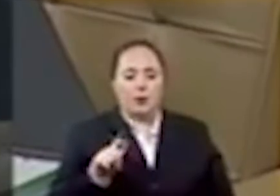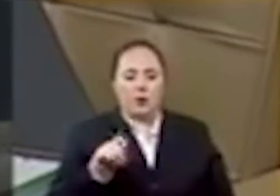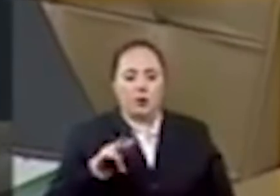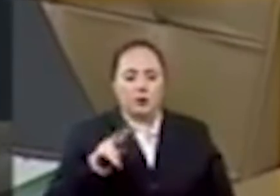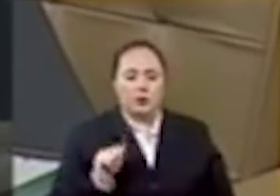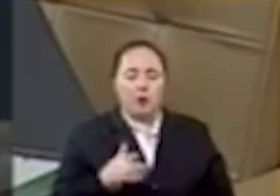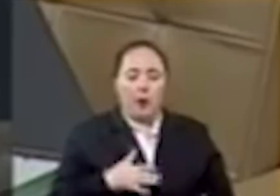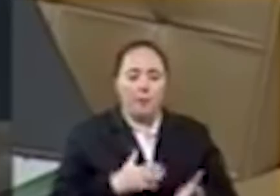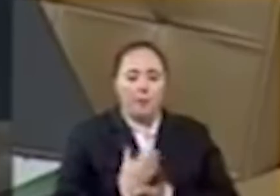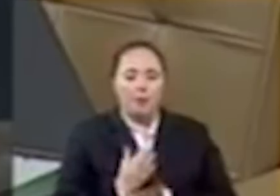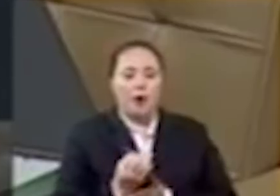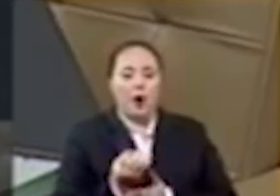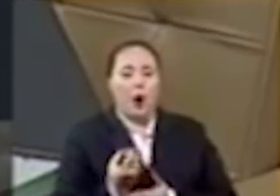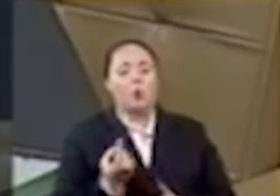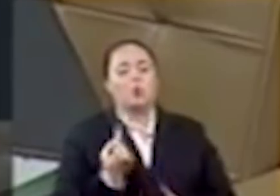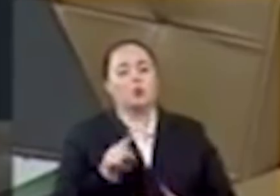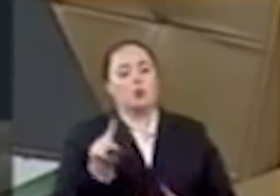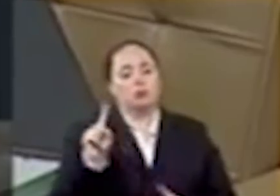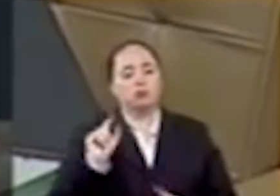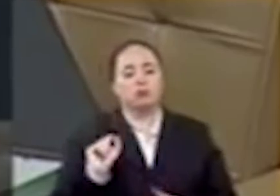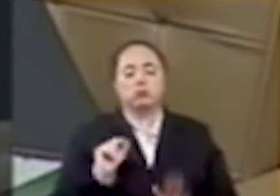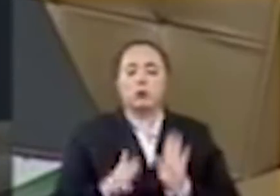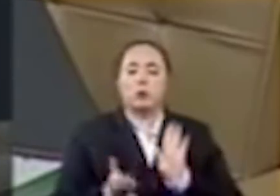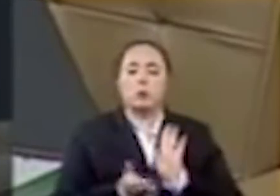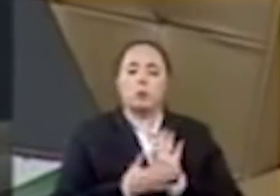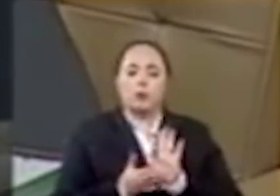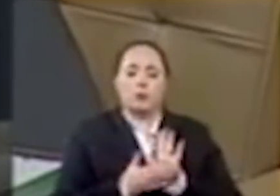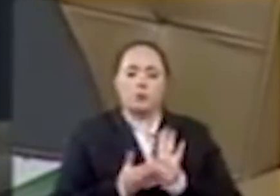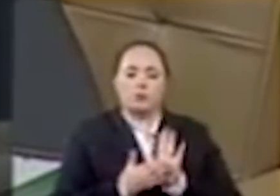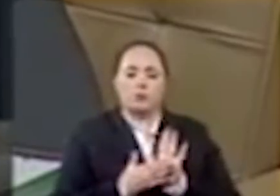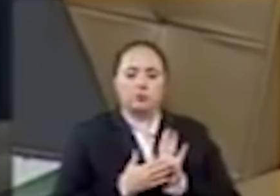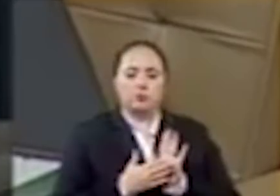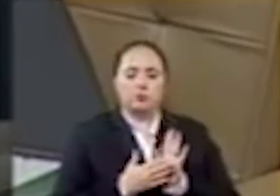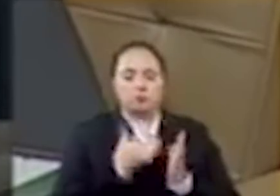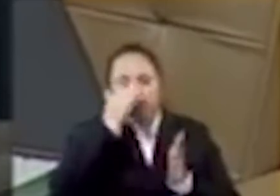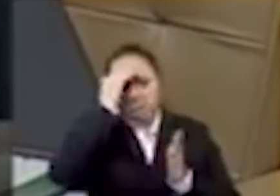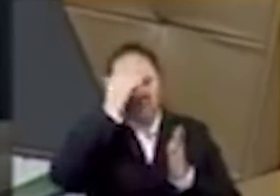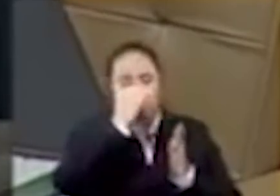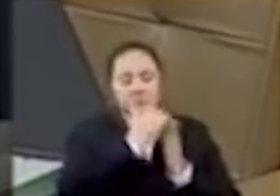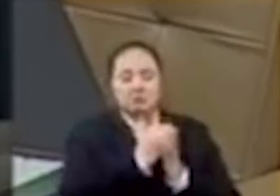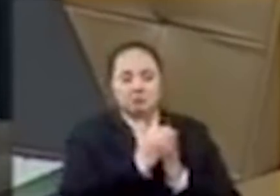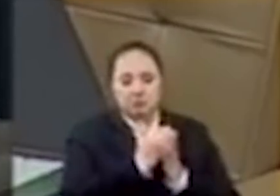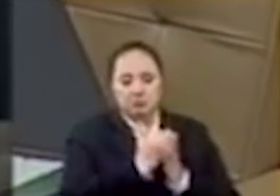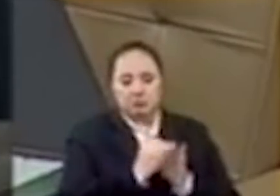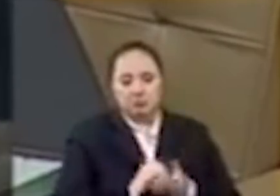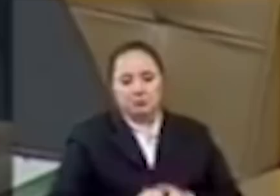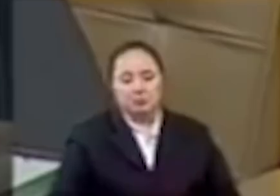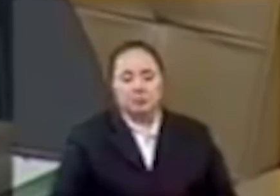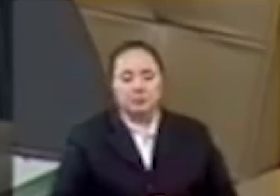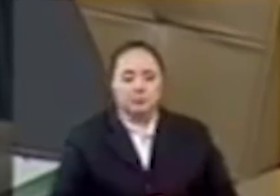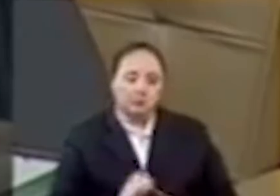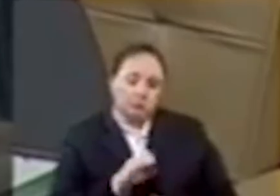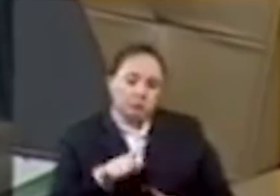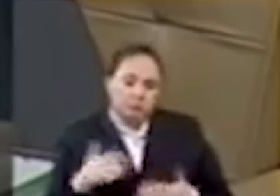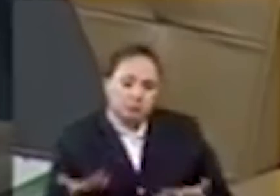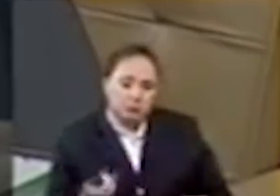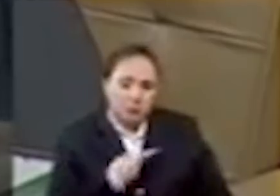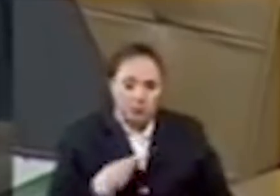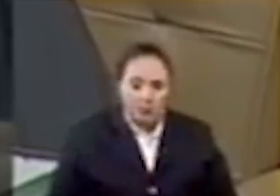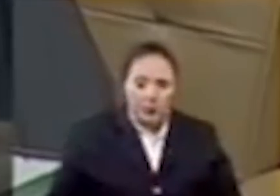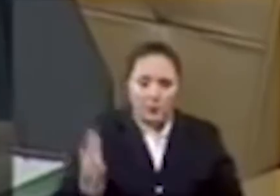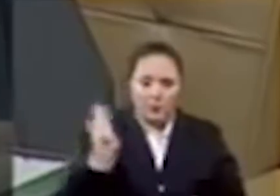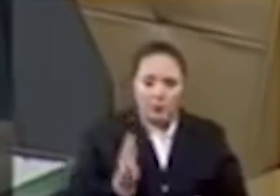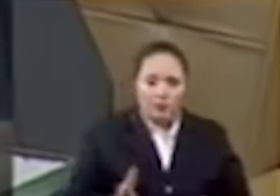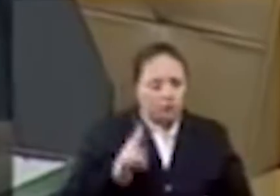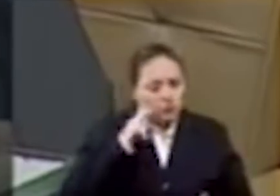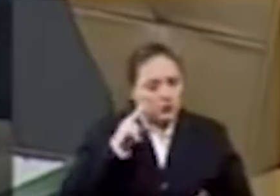aprovar ou não a proposta nos termos em que é confeccionada. Obviamente, deve o presidente da República